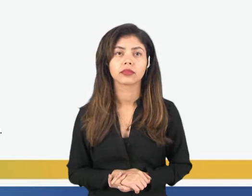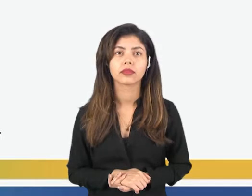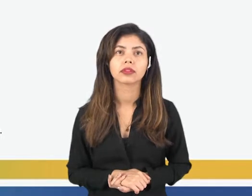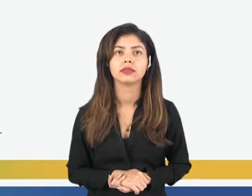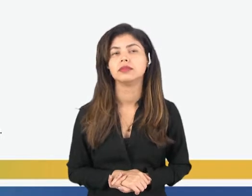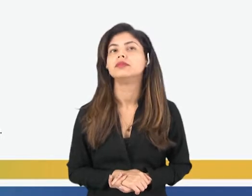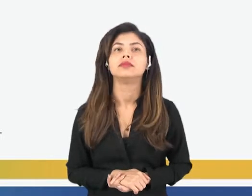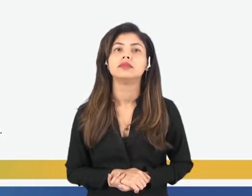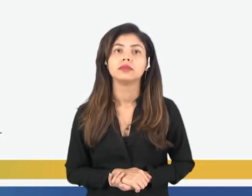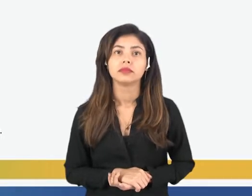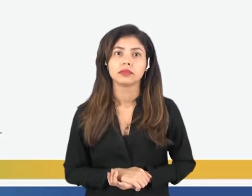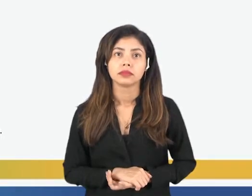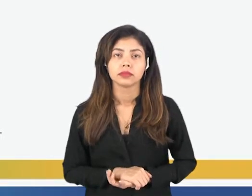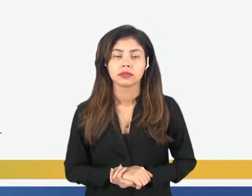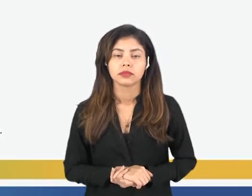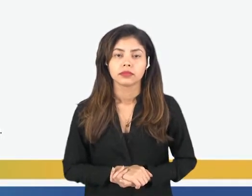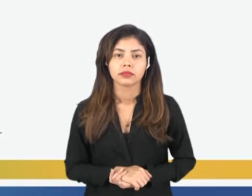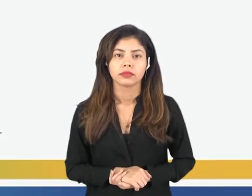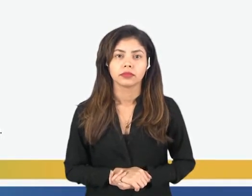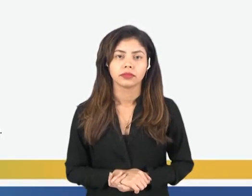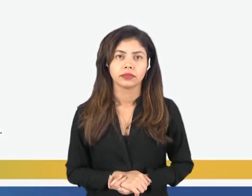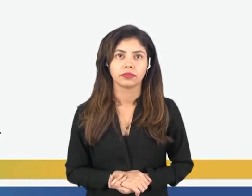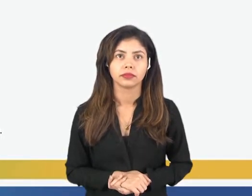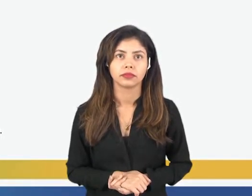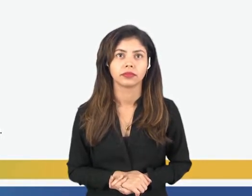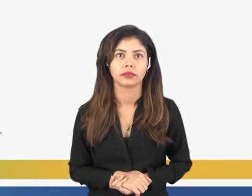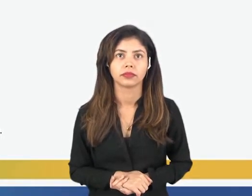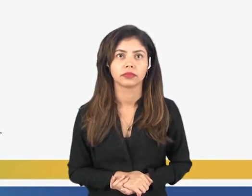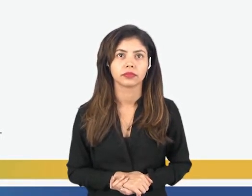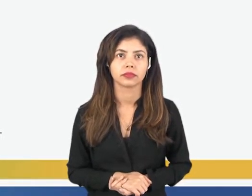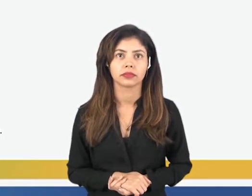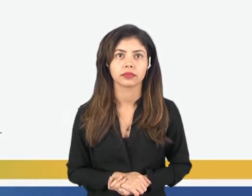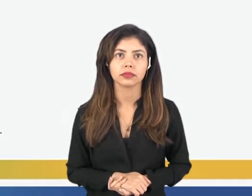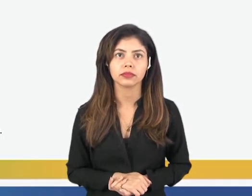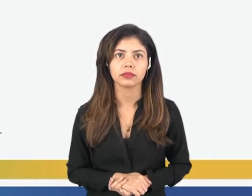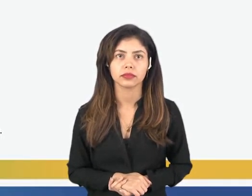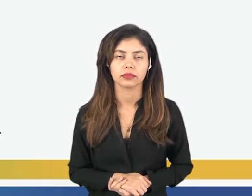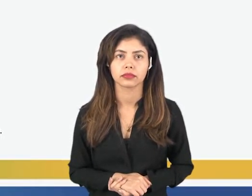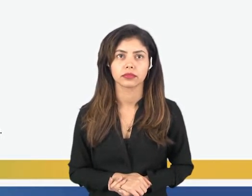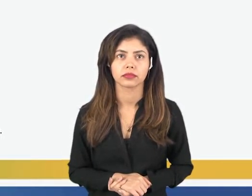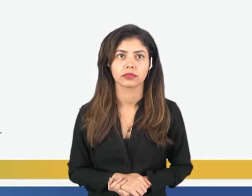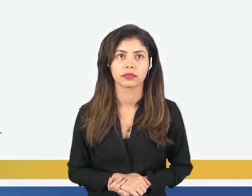O que você acha? E aqui a gente pode pegar e fazer assim.